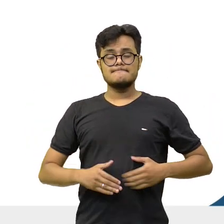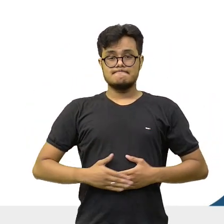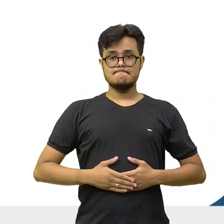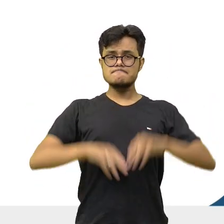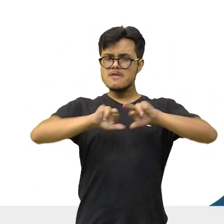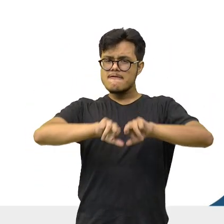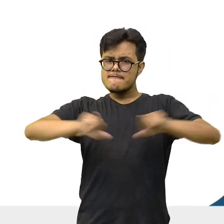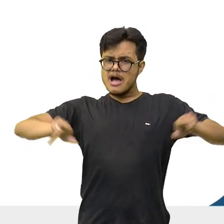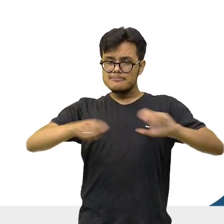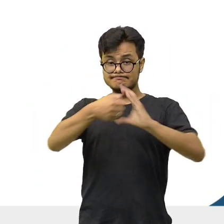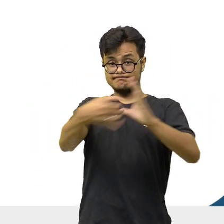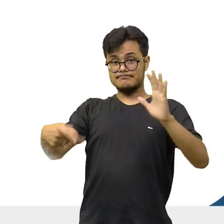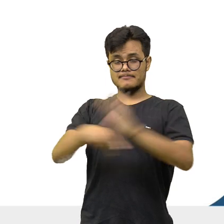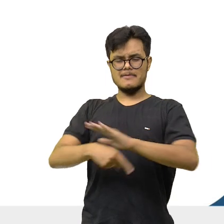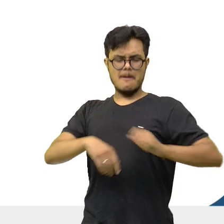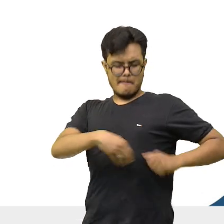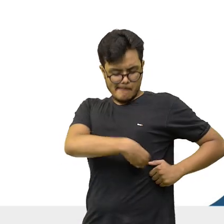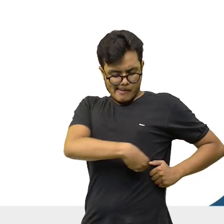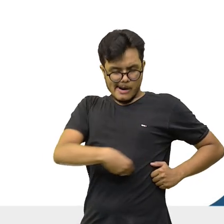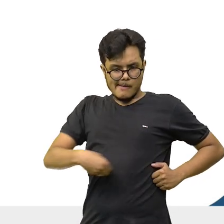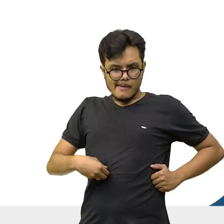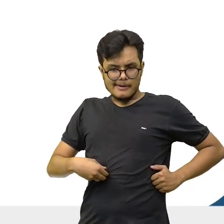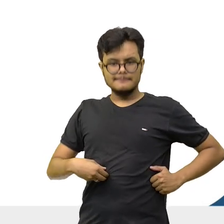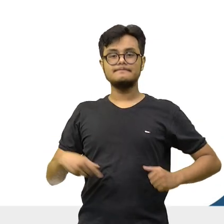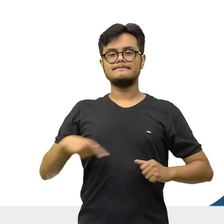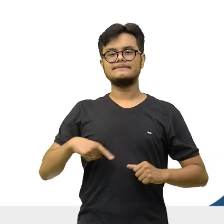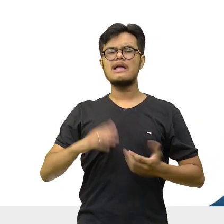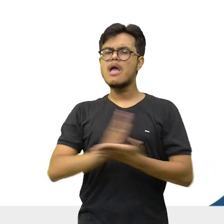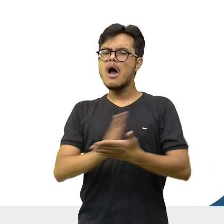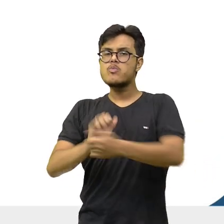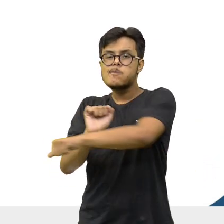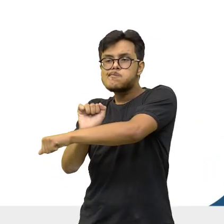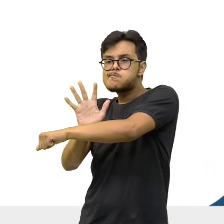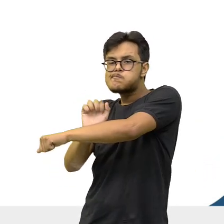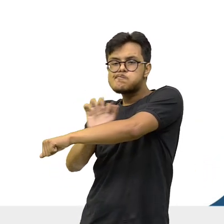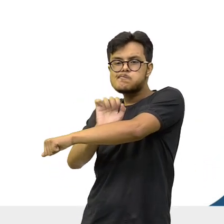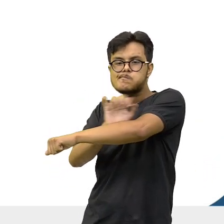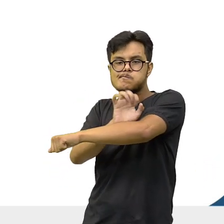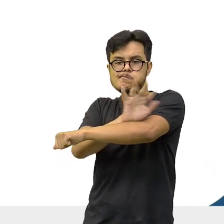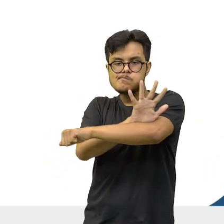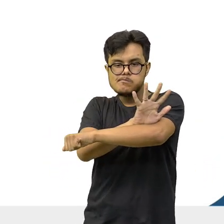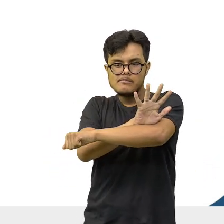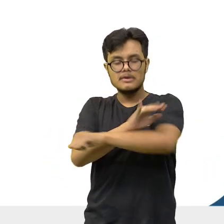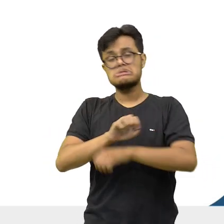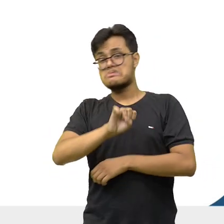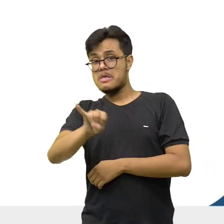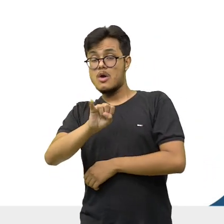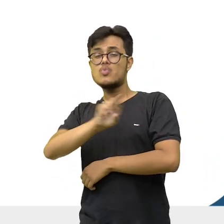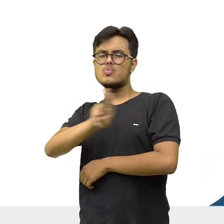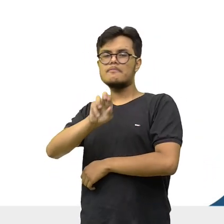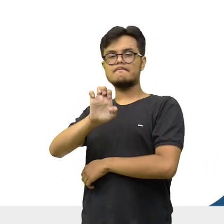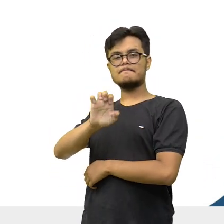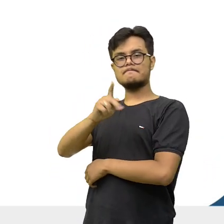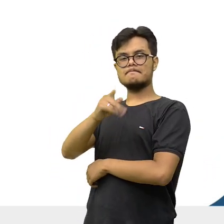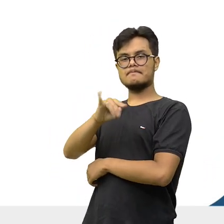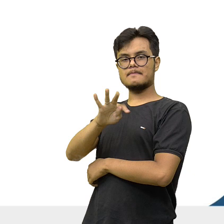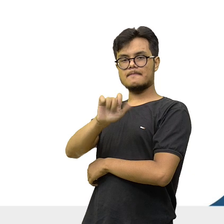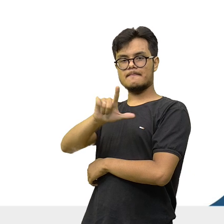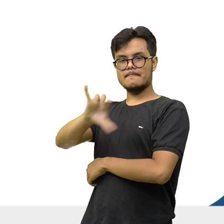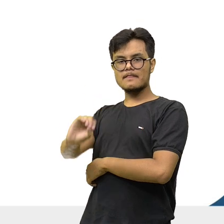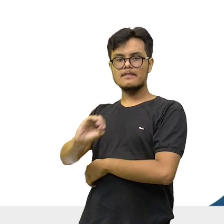diferentes tipos de epitélios, sendo que 98% desses correspondem à sua